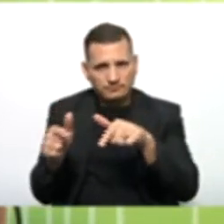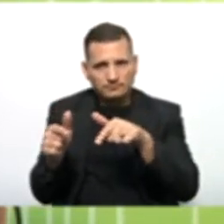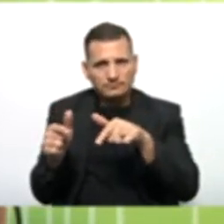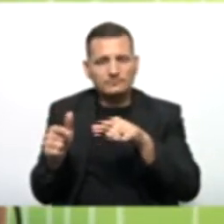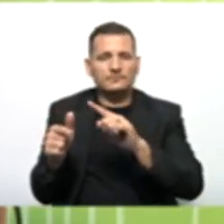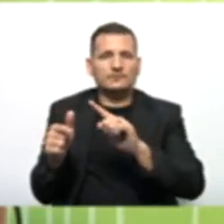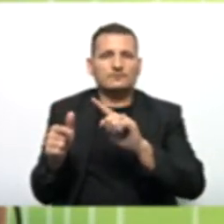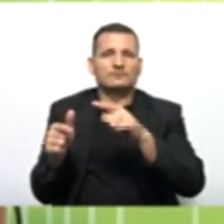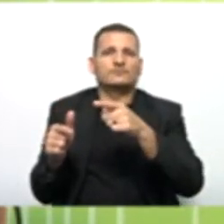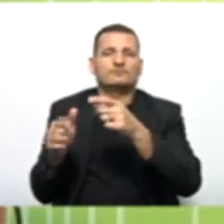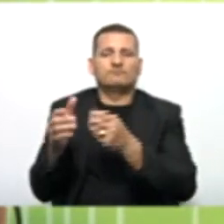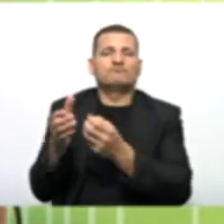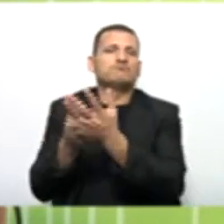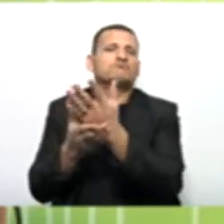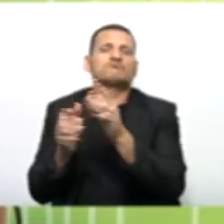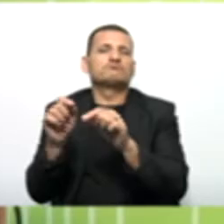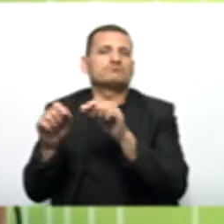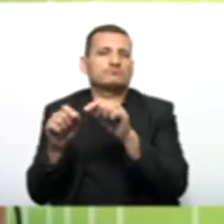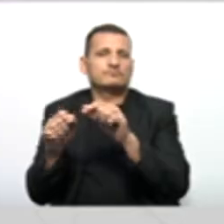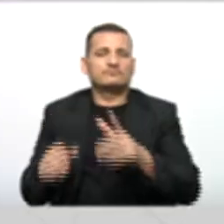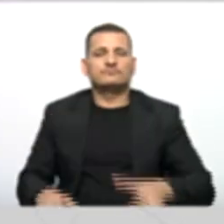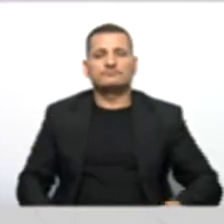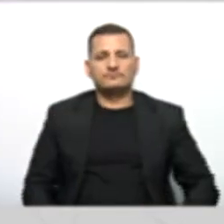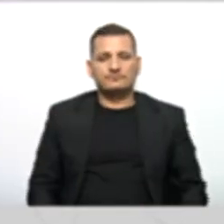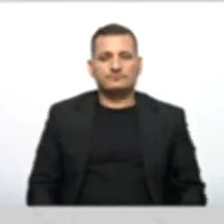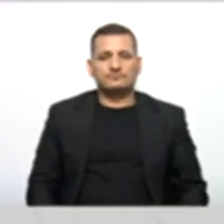depois as saídas. Ok, gente?